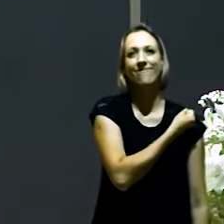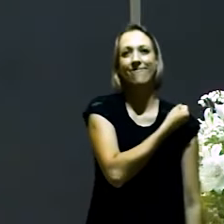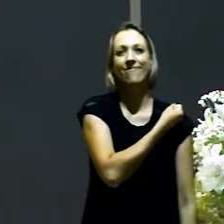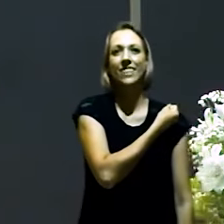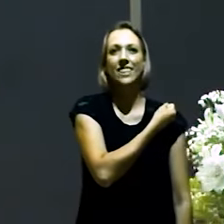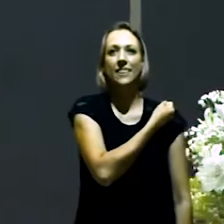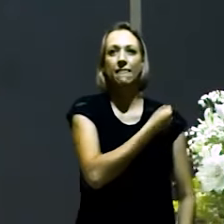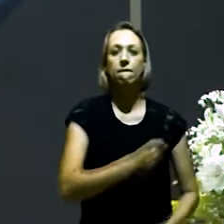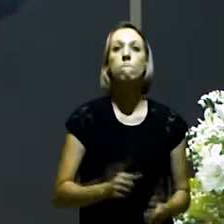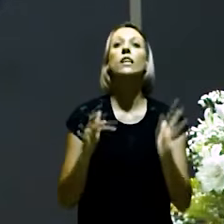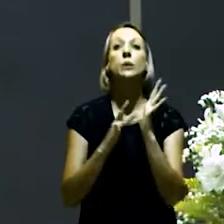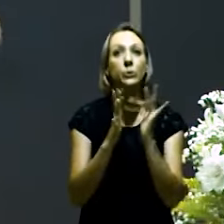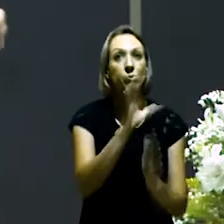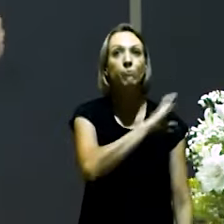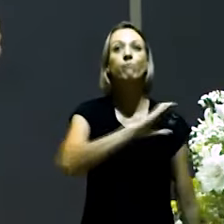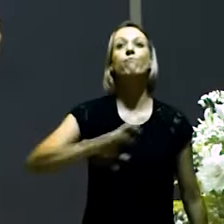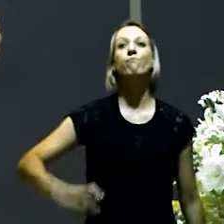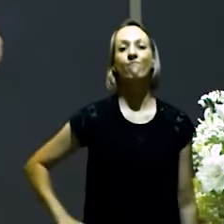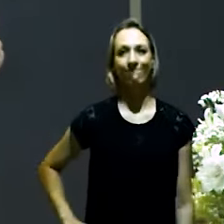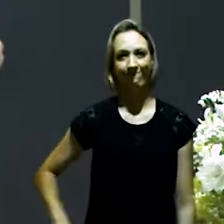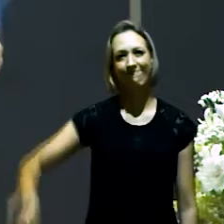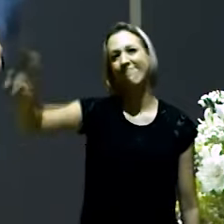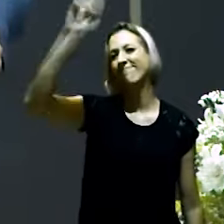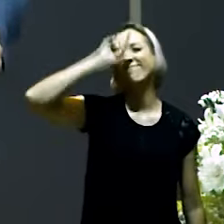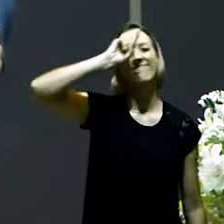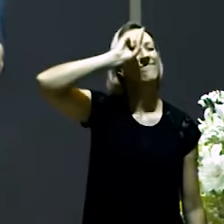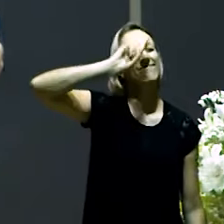que é Cristo, o Senhor.